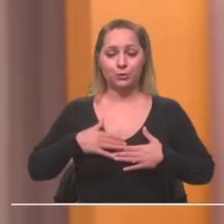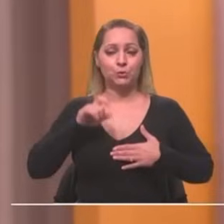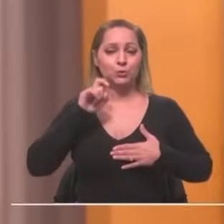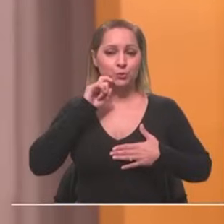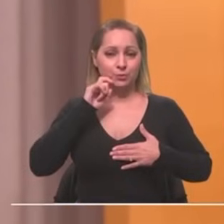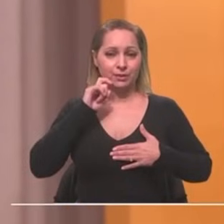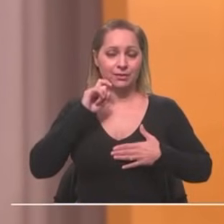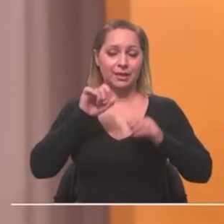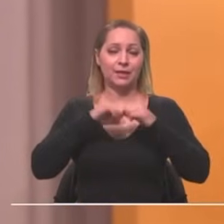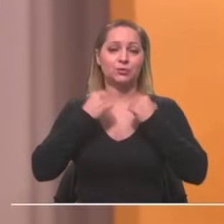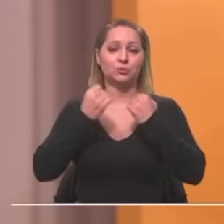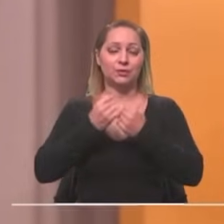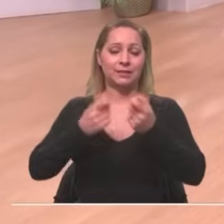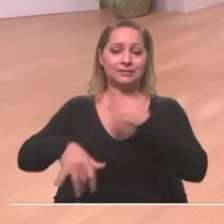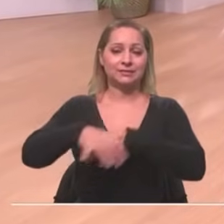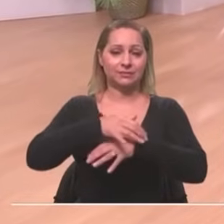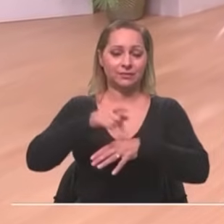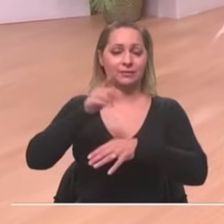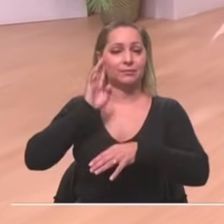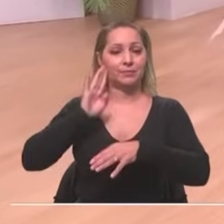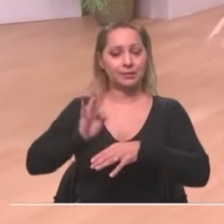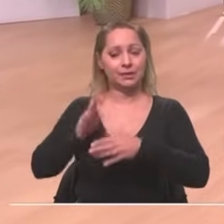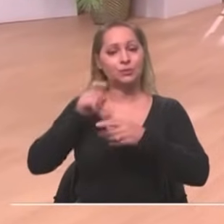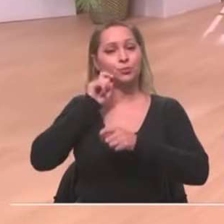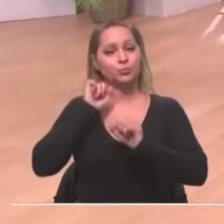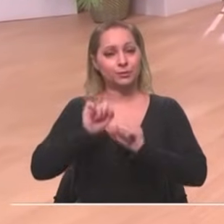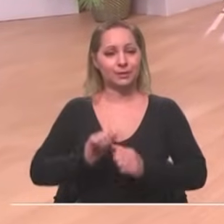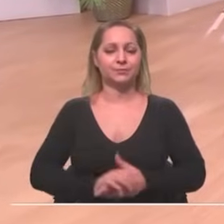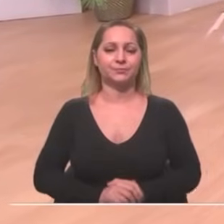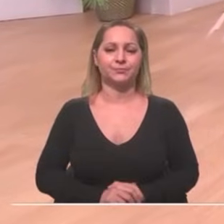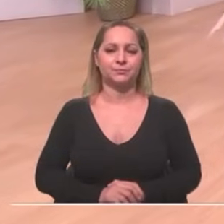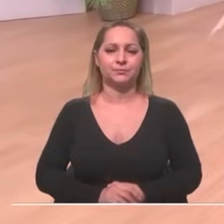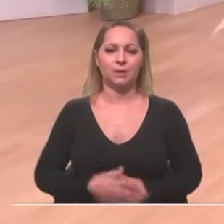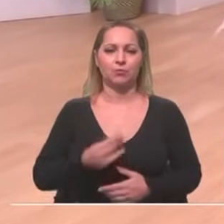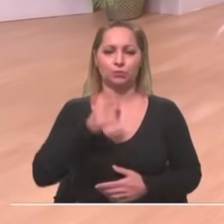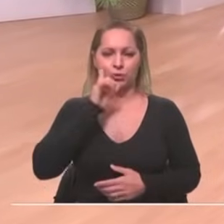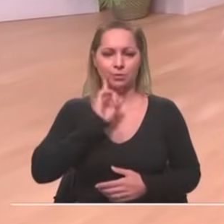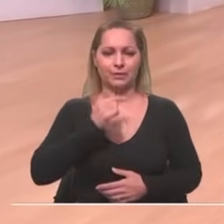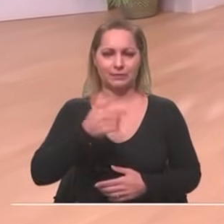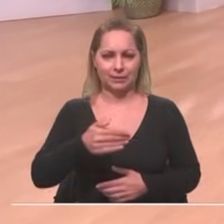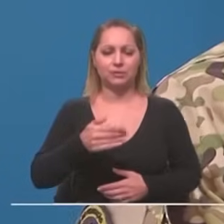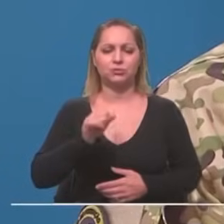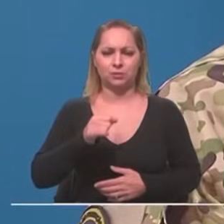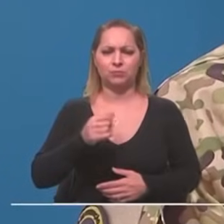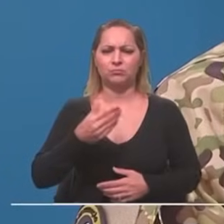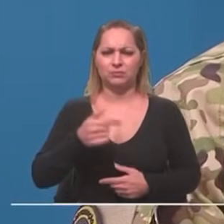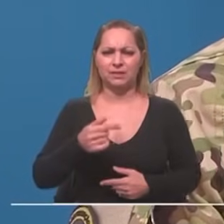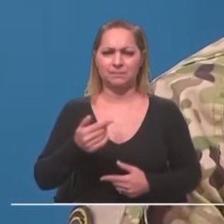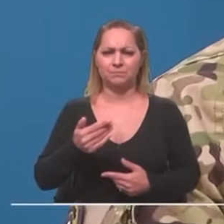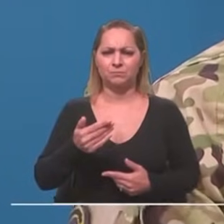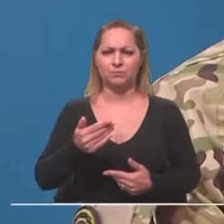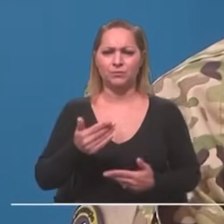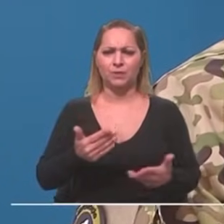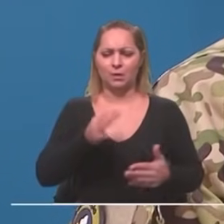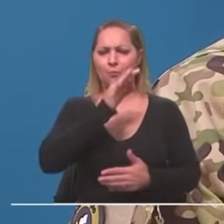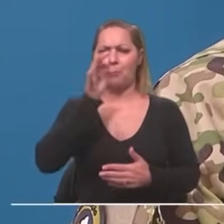é que nos protege através das forças militares, não é? É o que nos leva no caminho. Muitas mulheres? Sim,